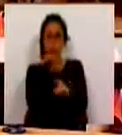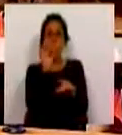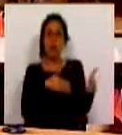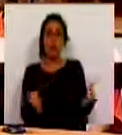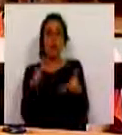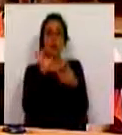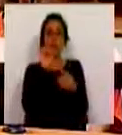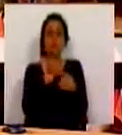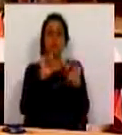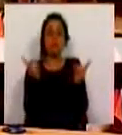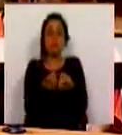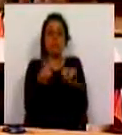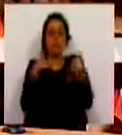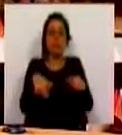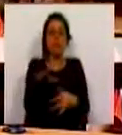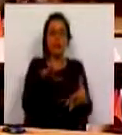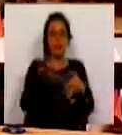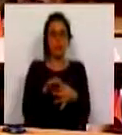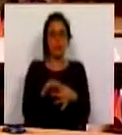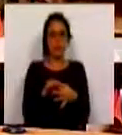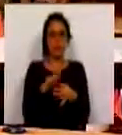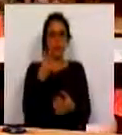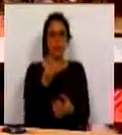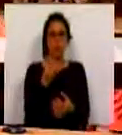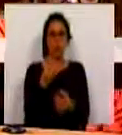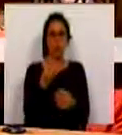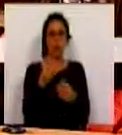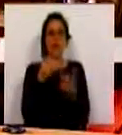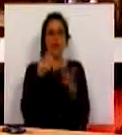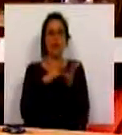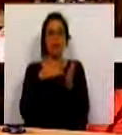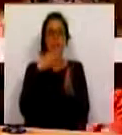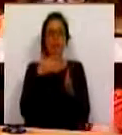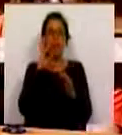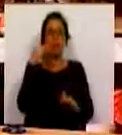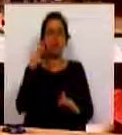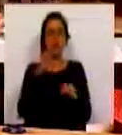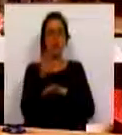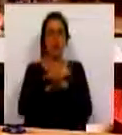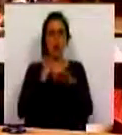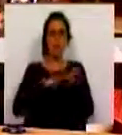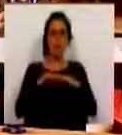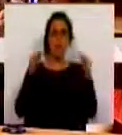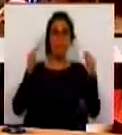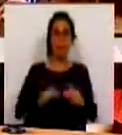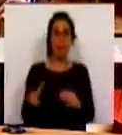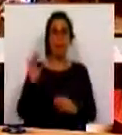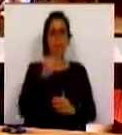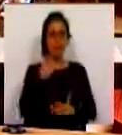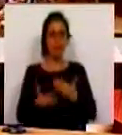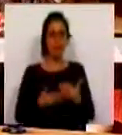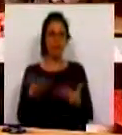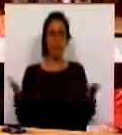estratégica resumida pelo cenário 4 do Livro Branco sobre o futuro da Europa, fazer menos com maior